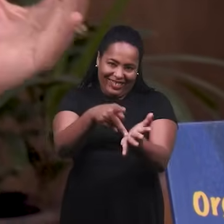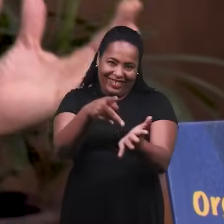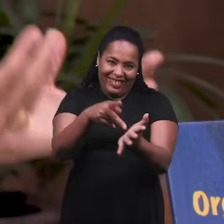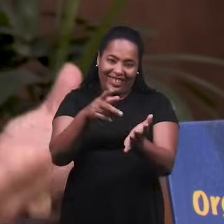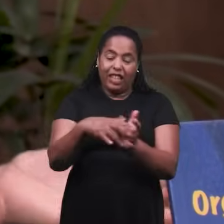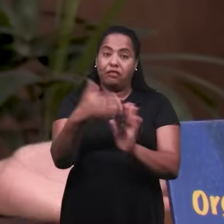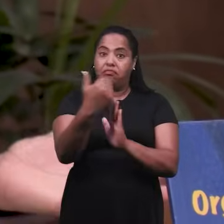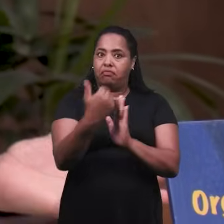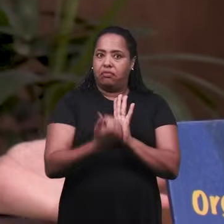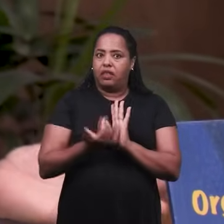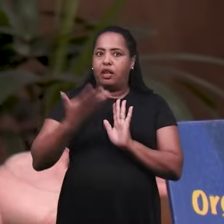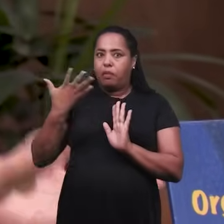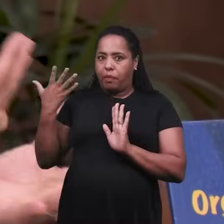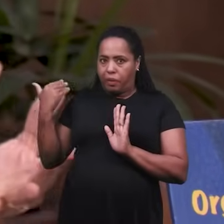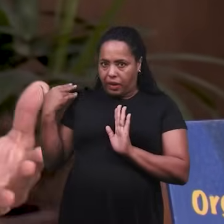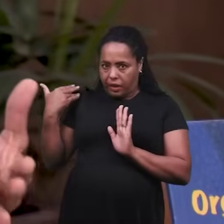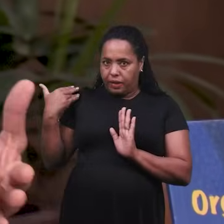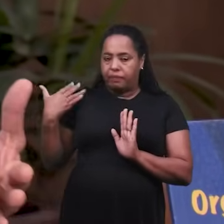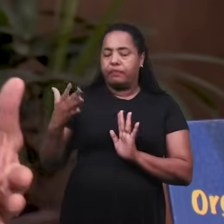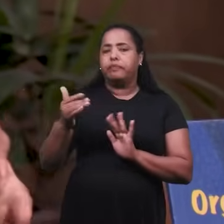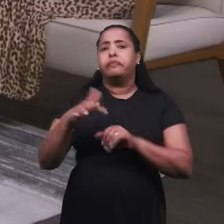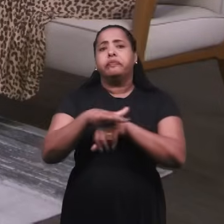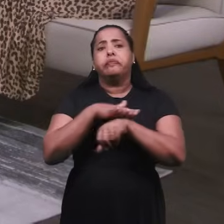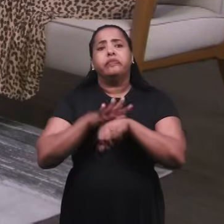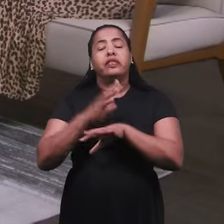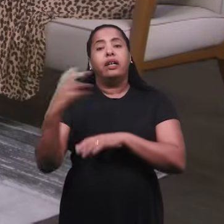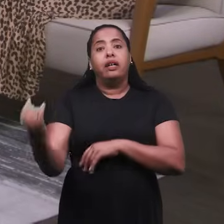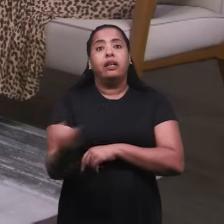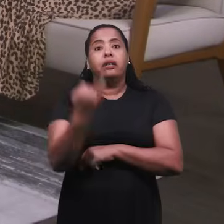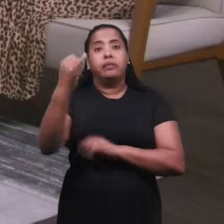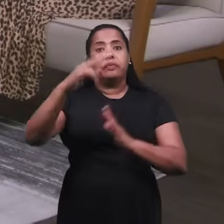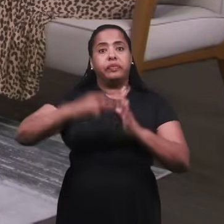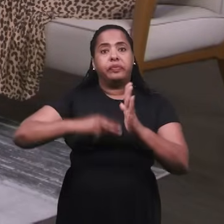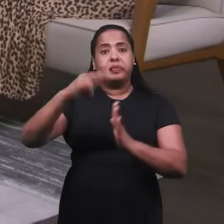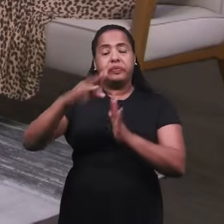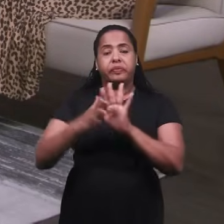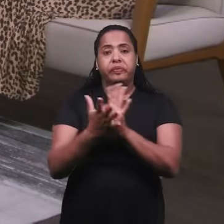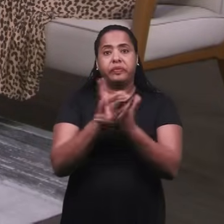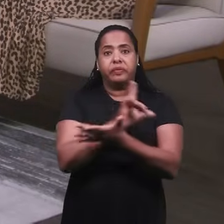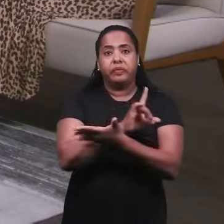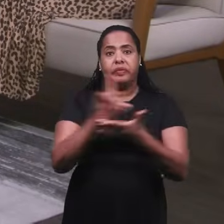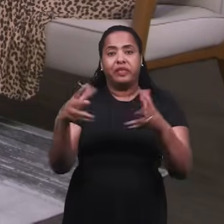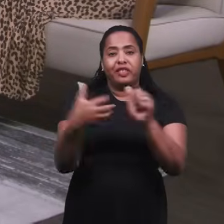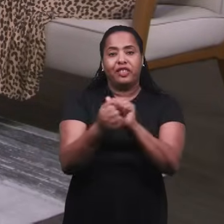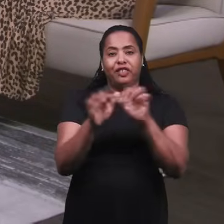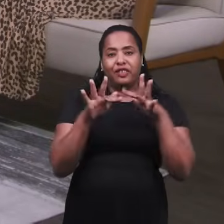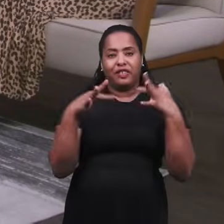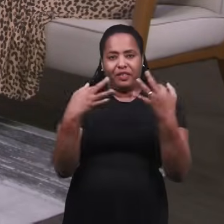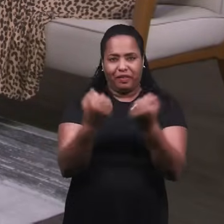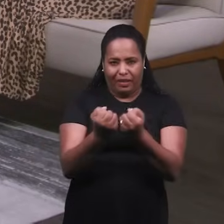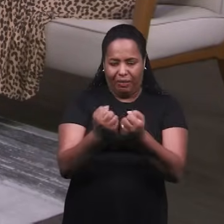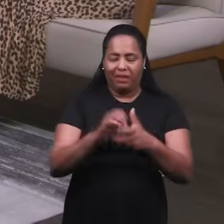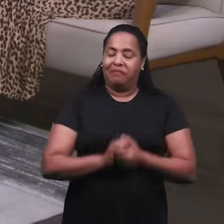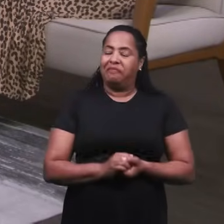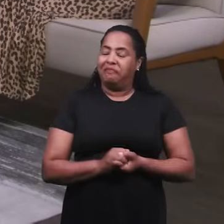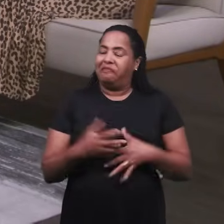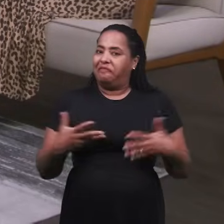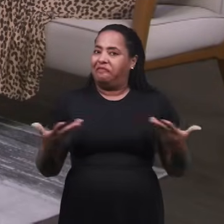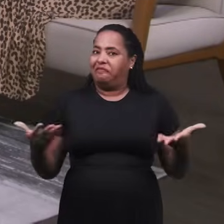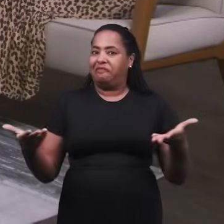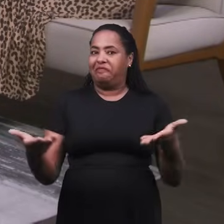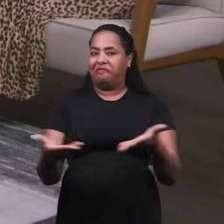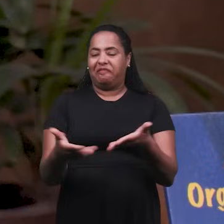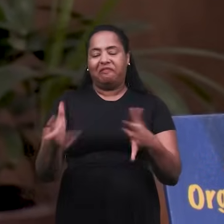Então, no episódio anterior, nós conversamos sobre a importância da leitura bíblica em família. E